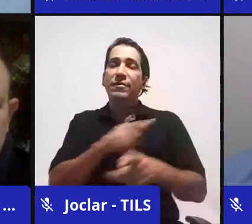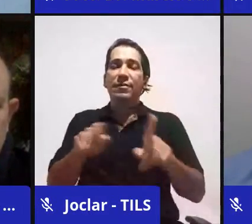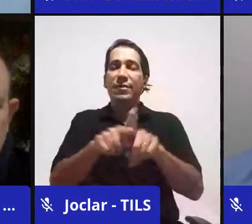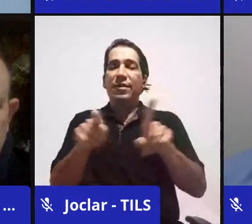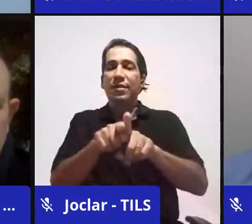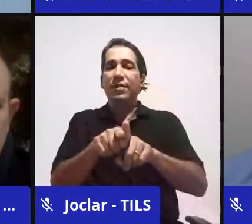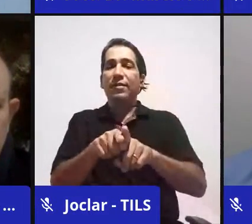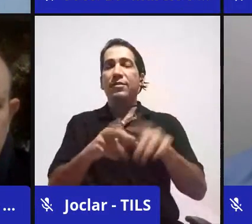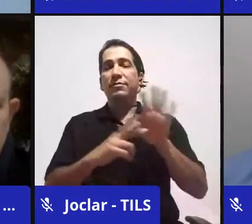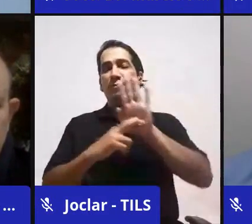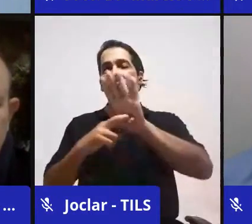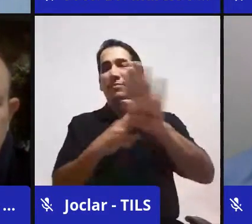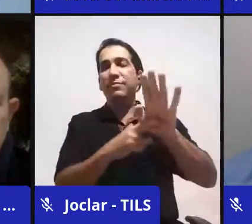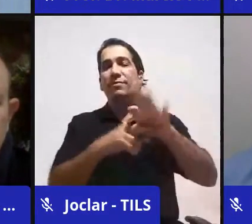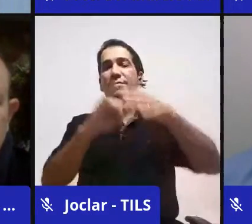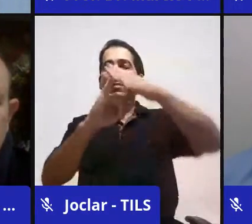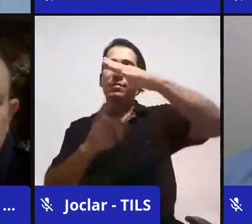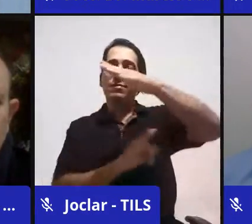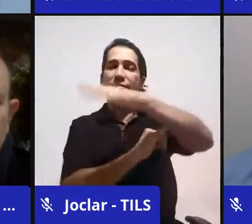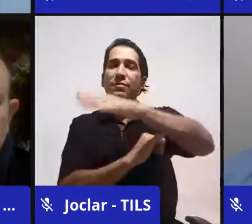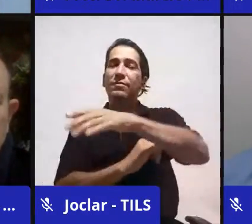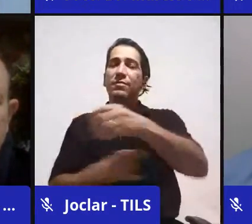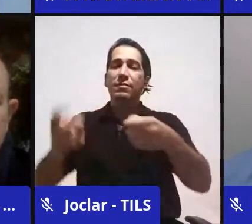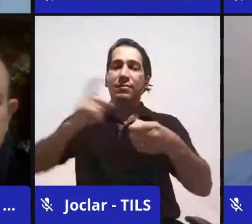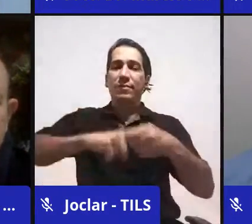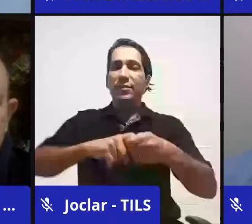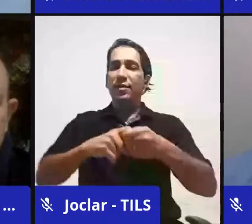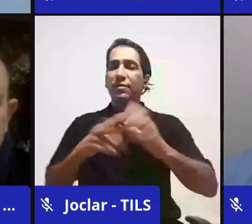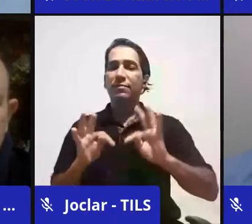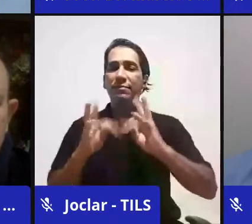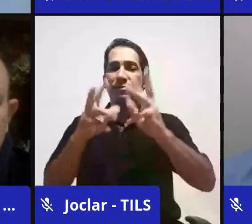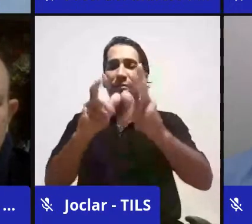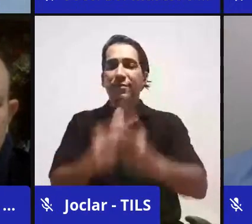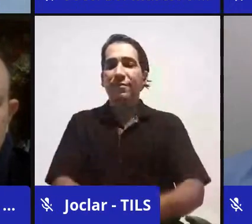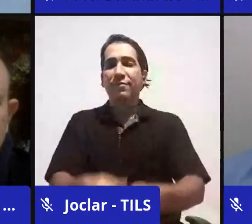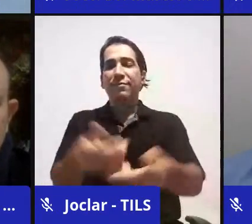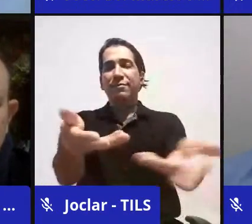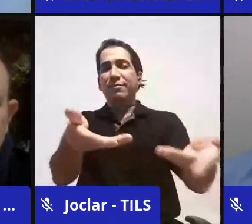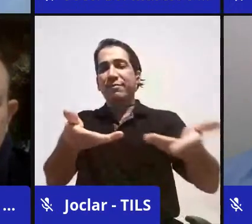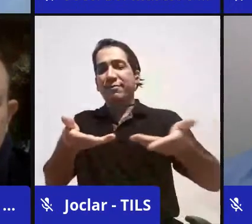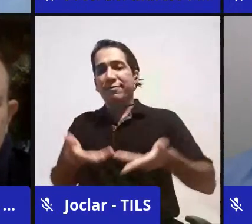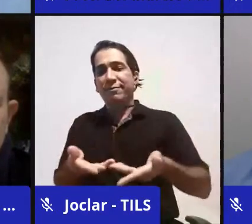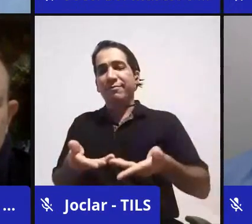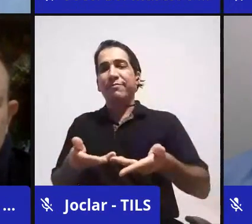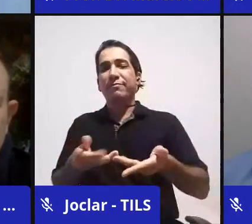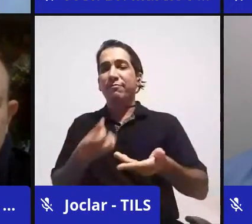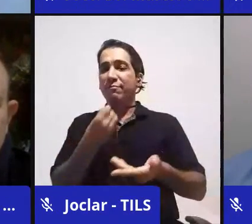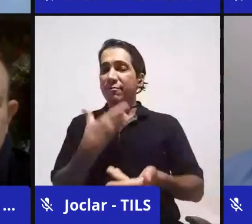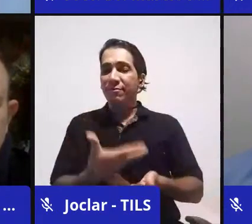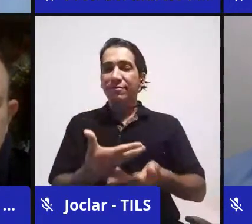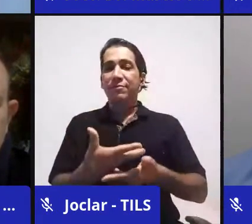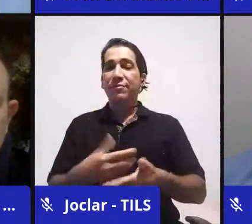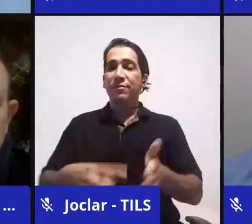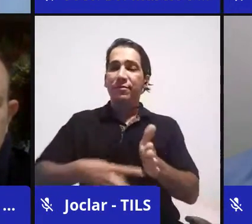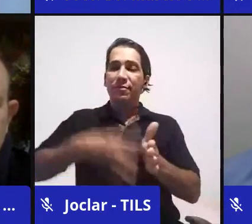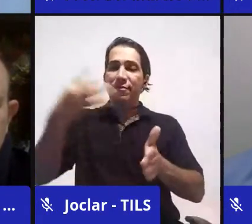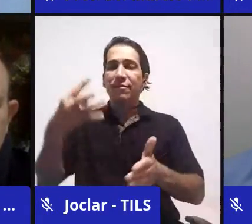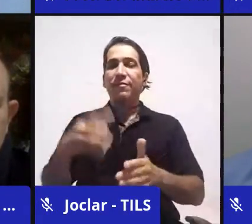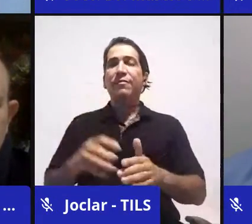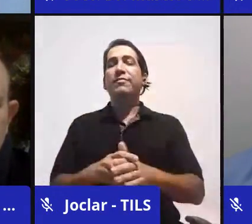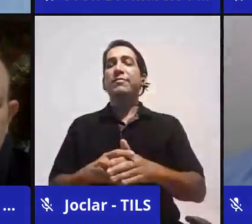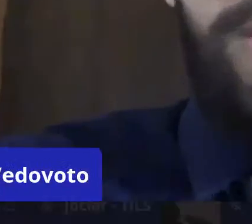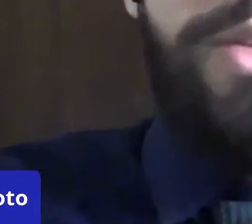demais participantes. Sejam todos e todas bem-vindas ao 4º Encontro Internacional de